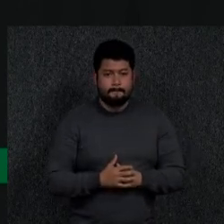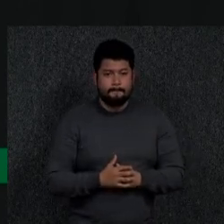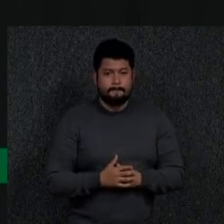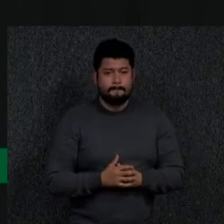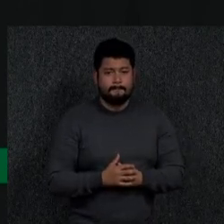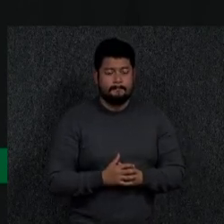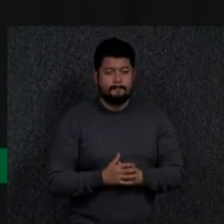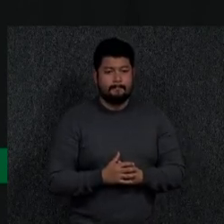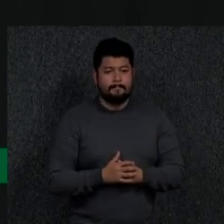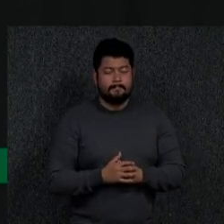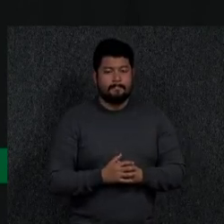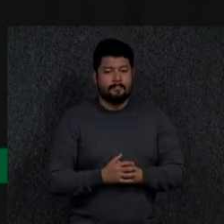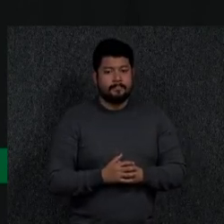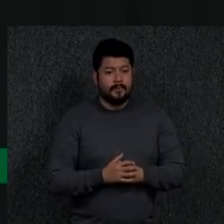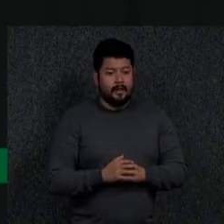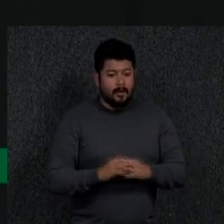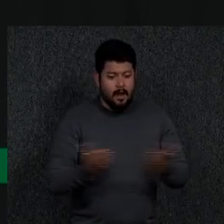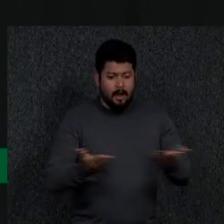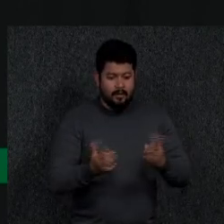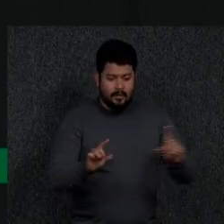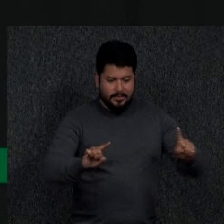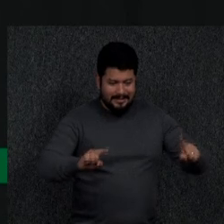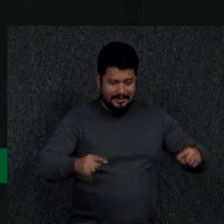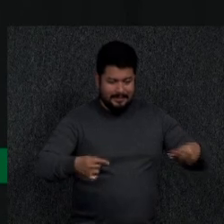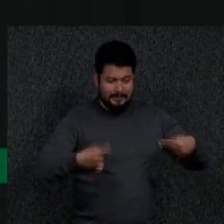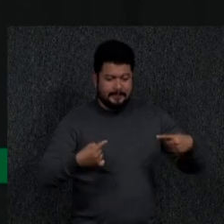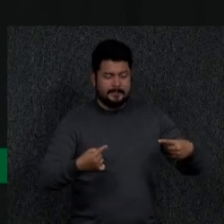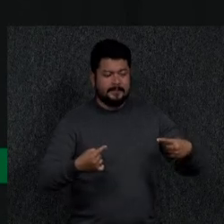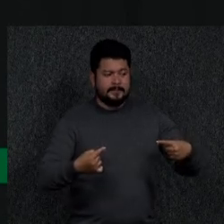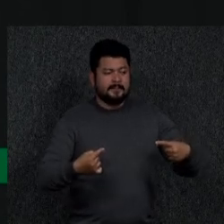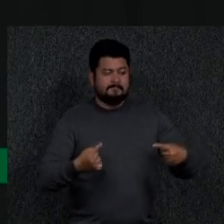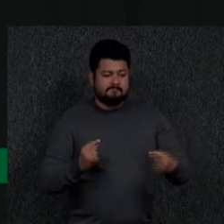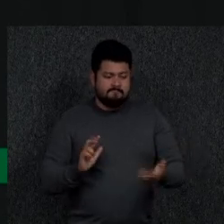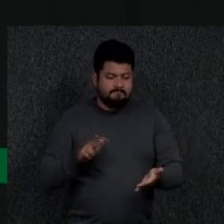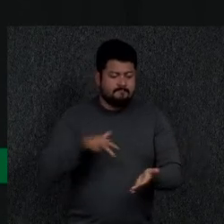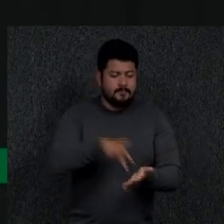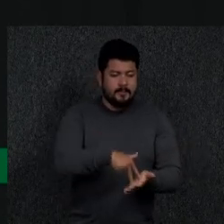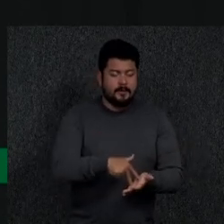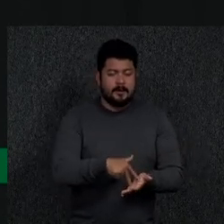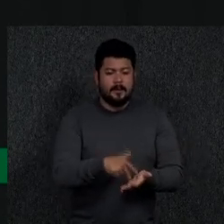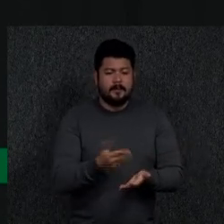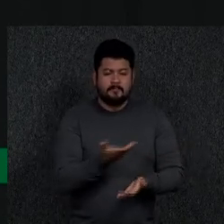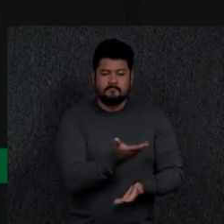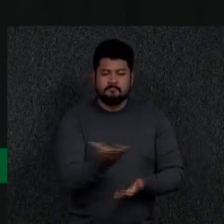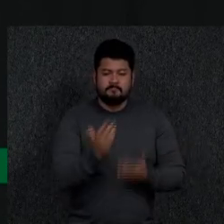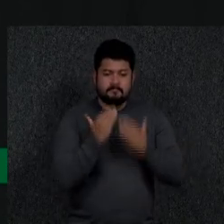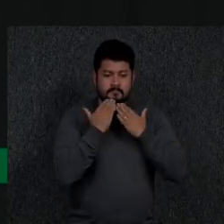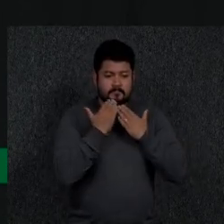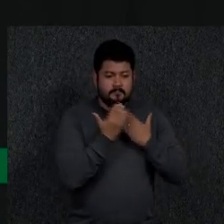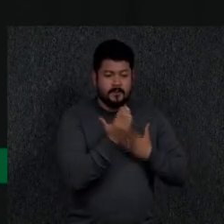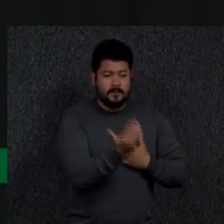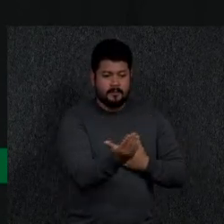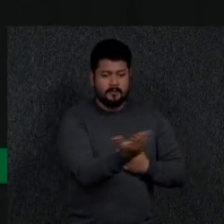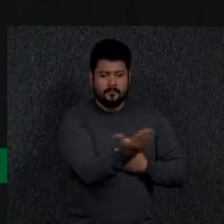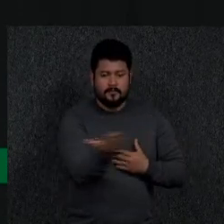nossos fabricantes e lojistas, mas também fortalecerá a resiliência econômica da nossa